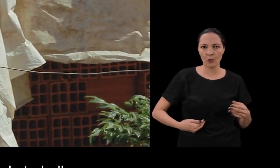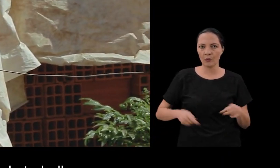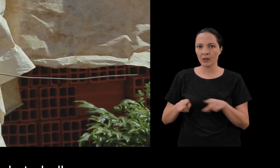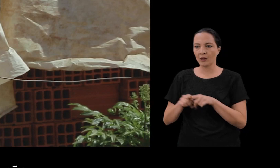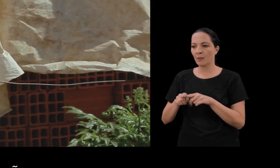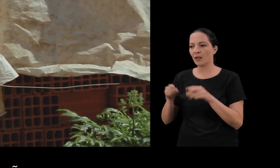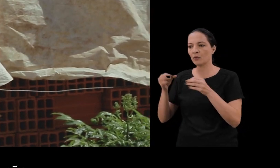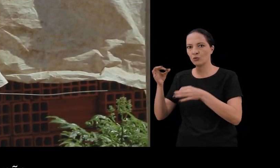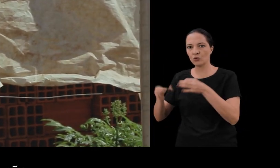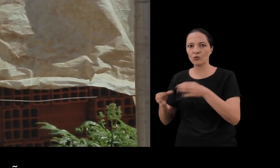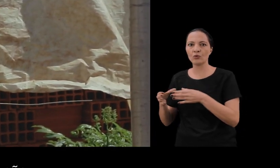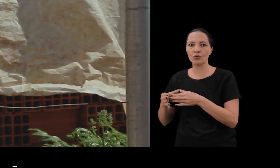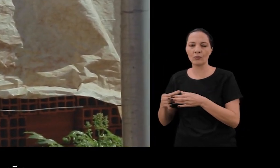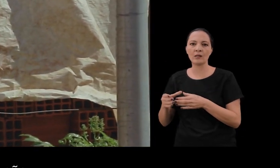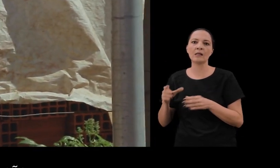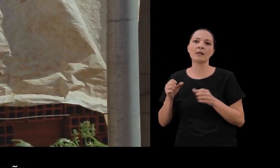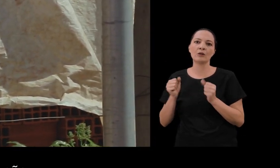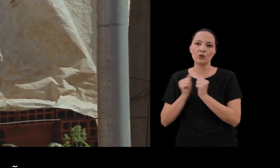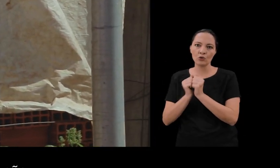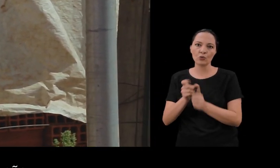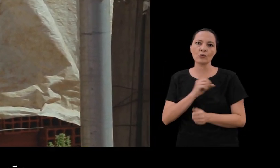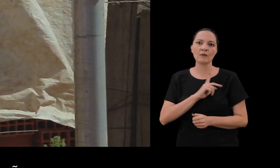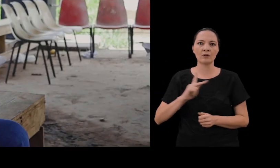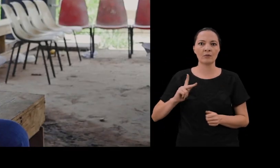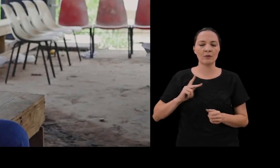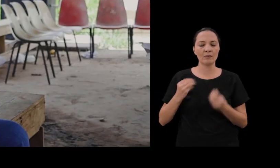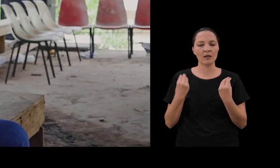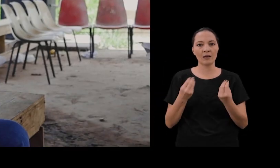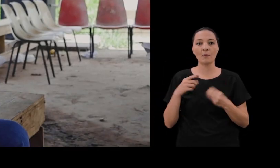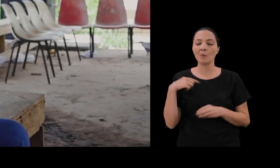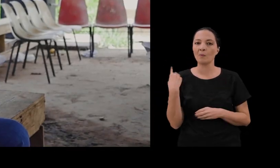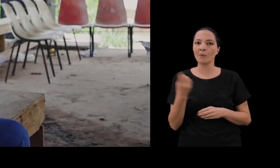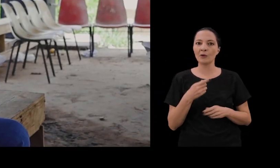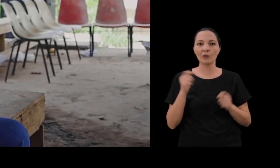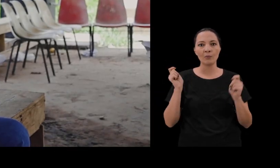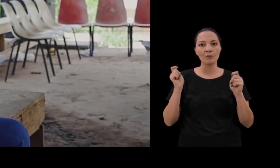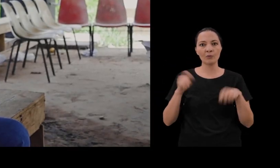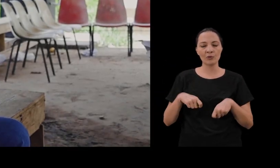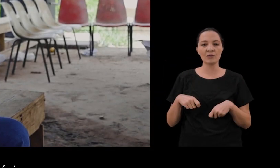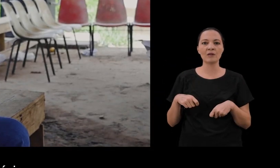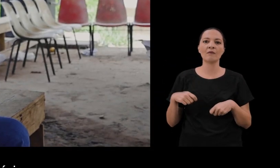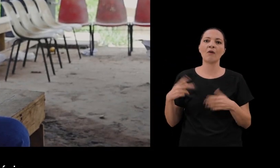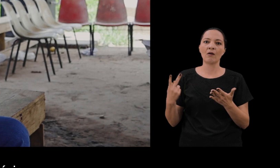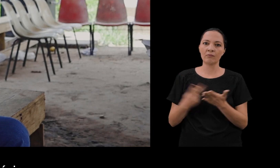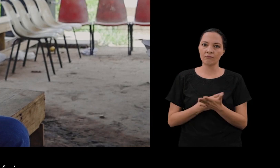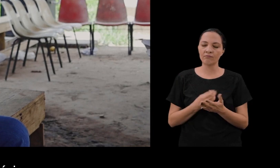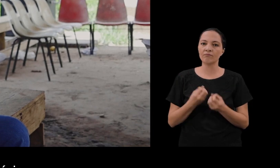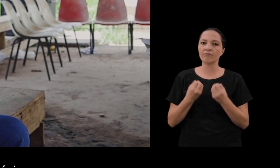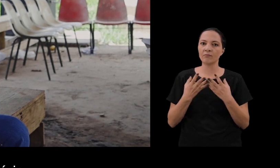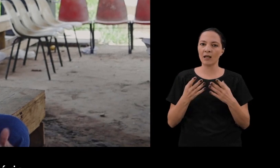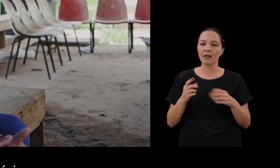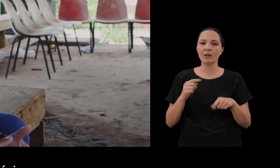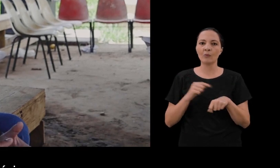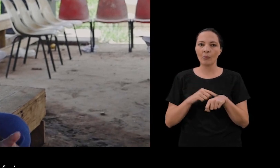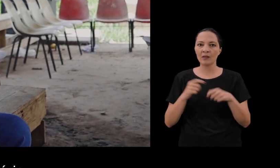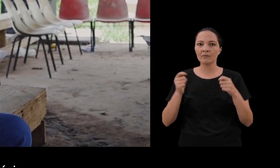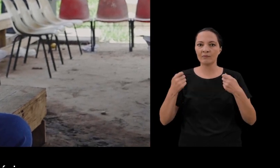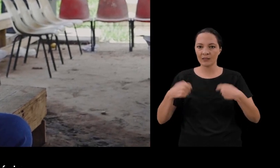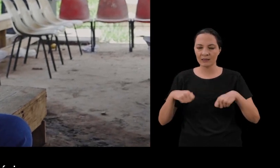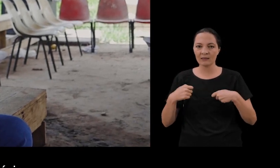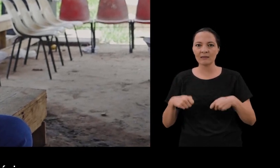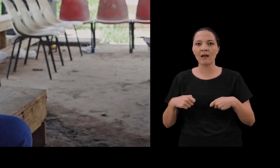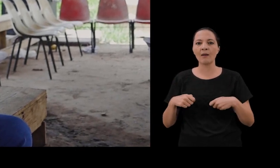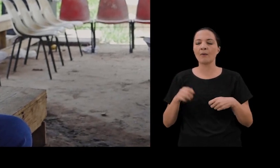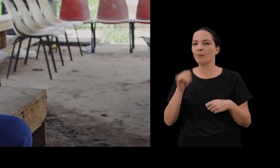no Judiciário, todos com participação da Defensoria Pública, para que a gente possa ter uma retomada quando for necessária, quando não for